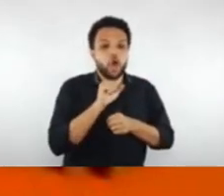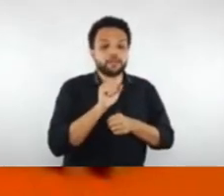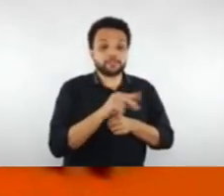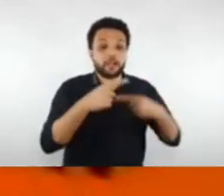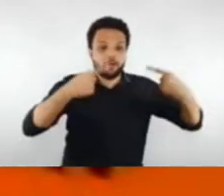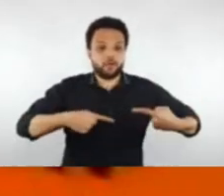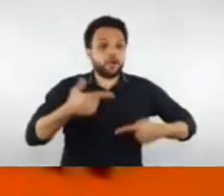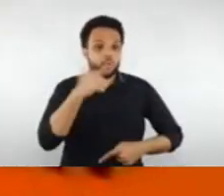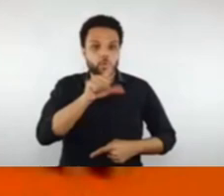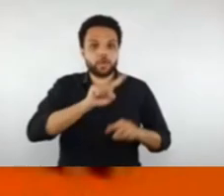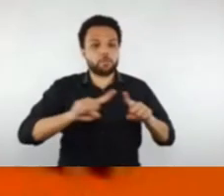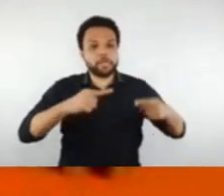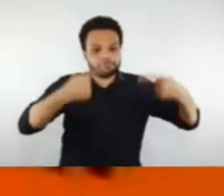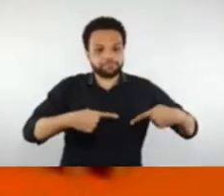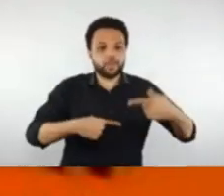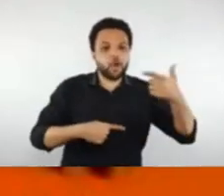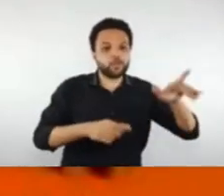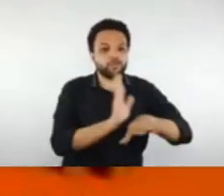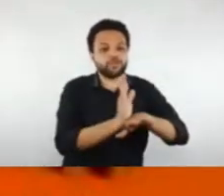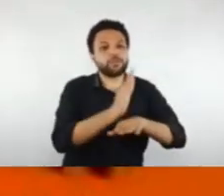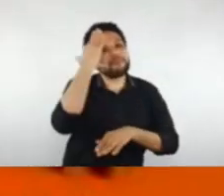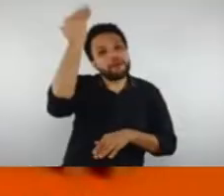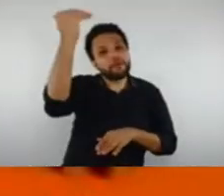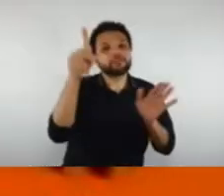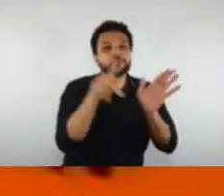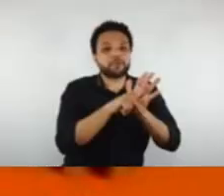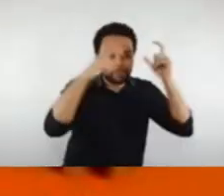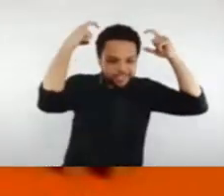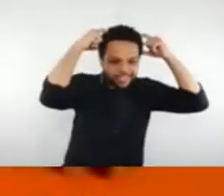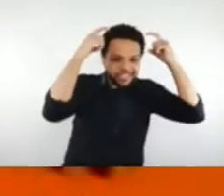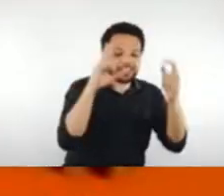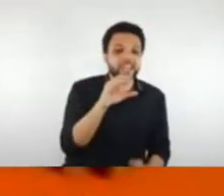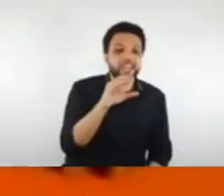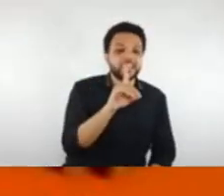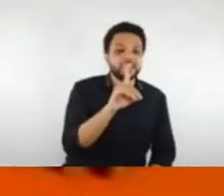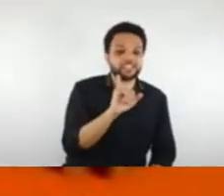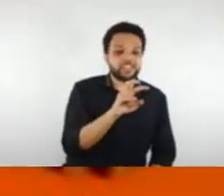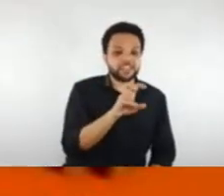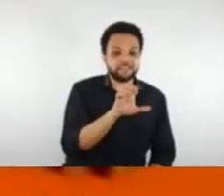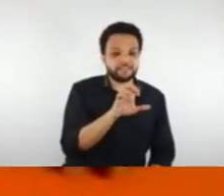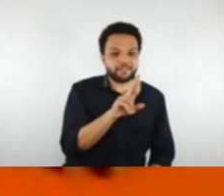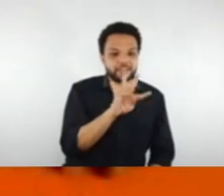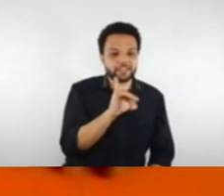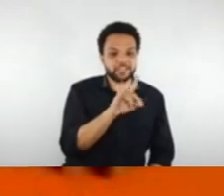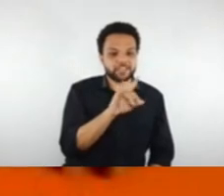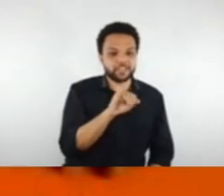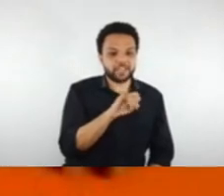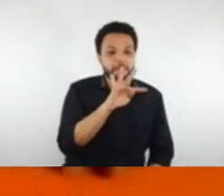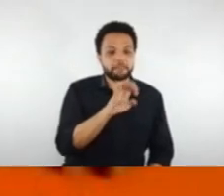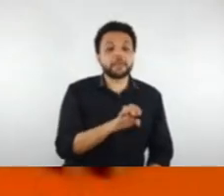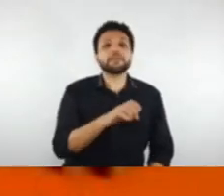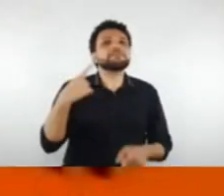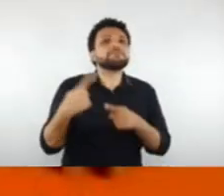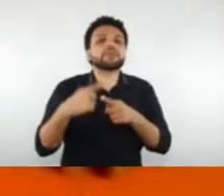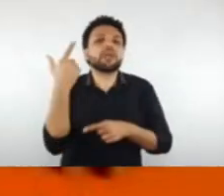quê? Porque o diretor, ele foi extremamente criativo. Ele se voltou para a